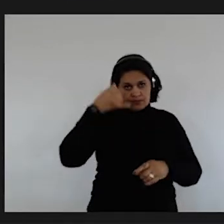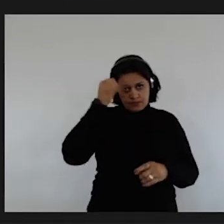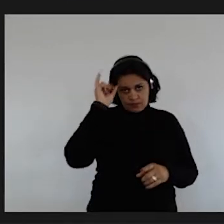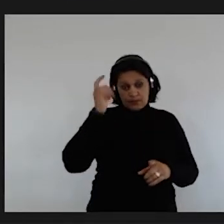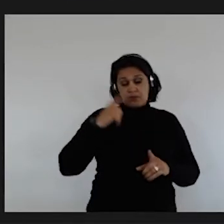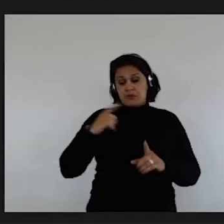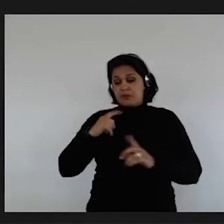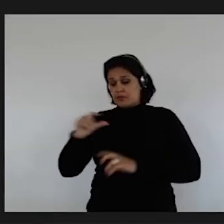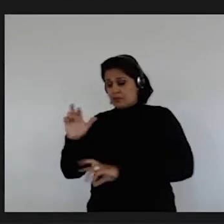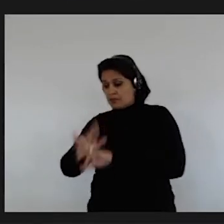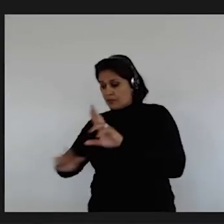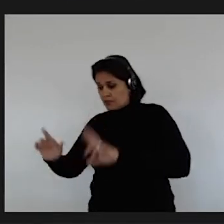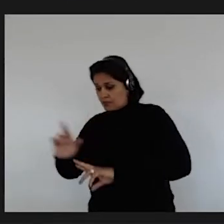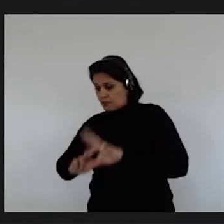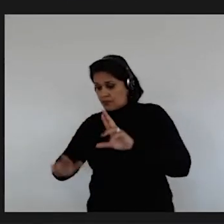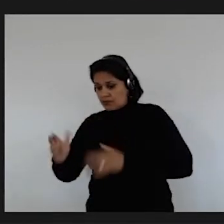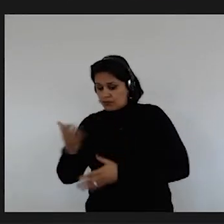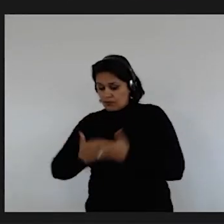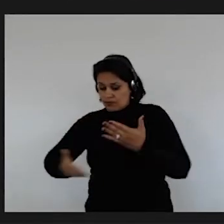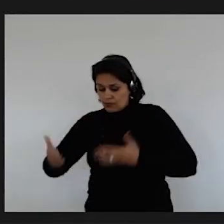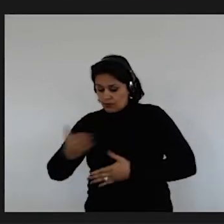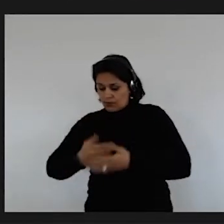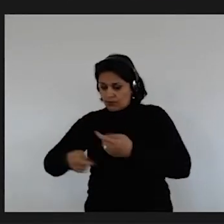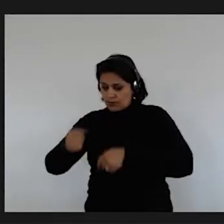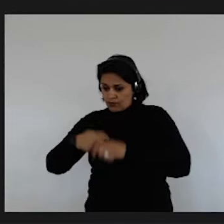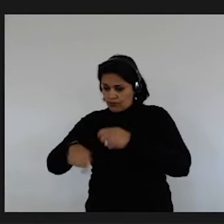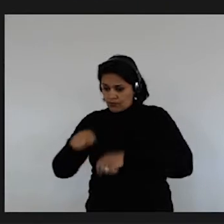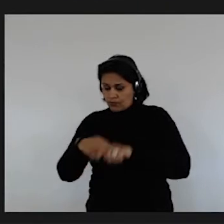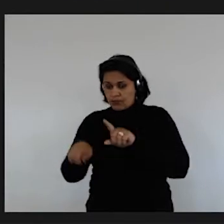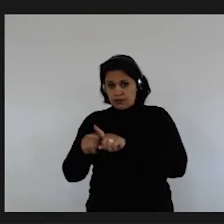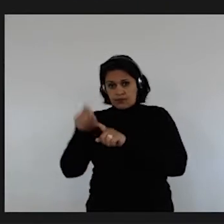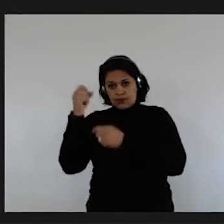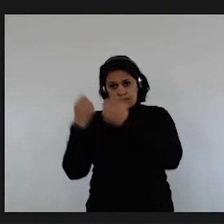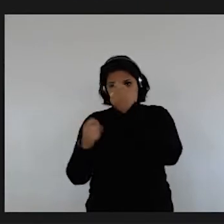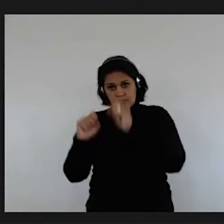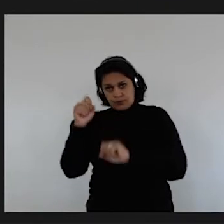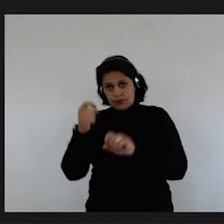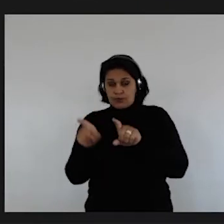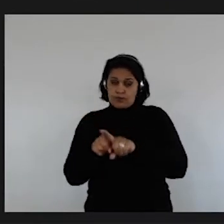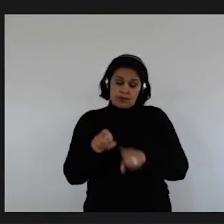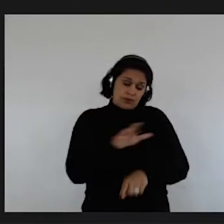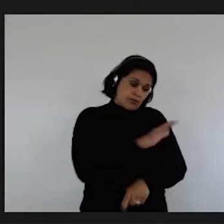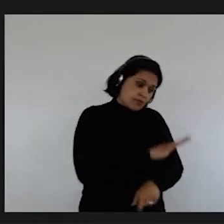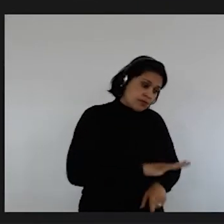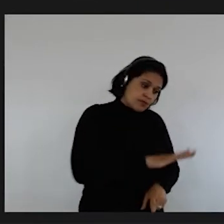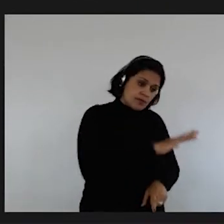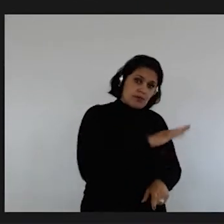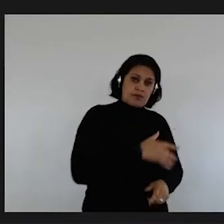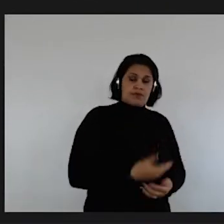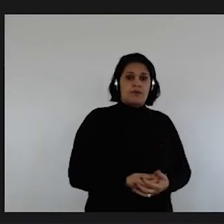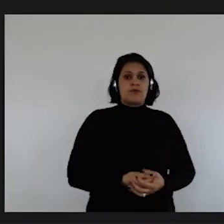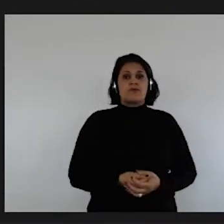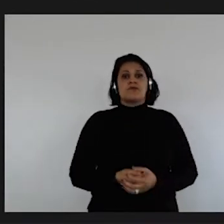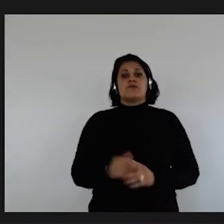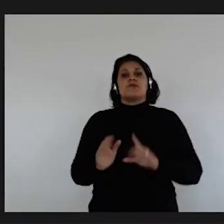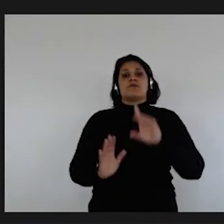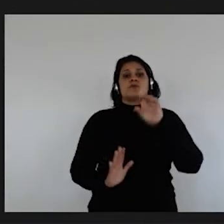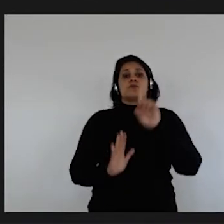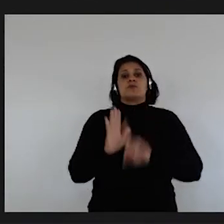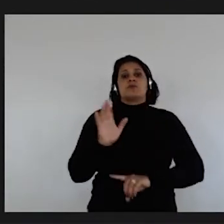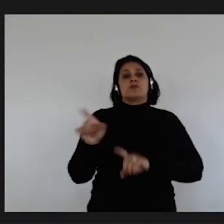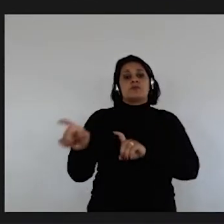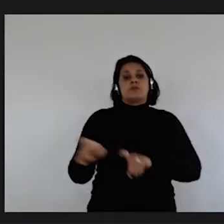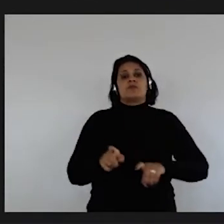comerciais e industriais que envolvem a cadeia produtiva agropecuária. O direito do agronegócio é um